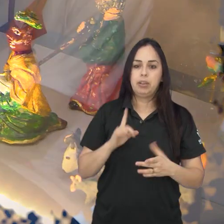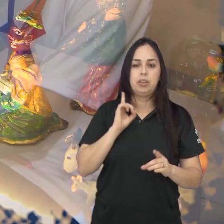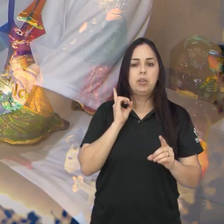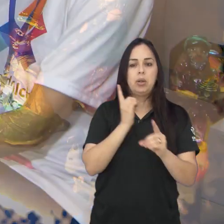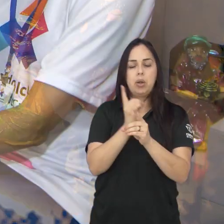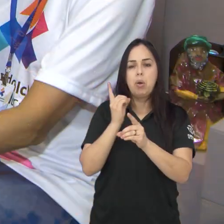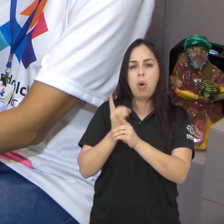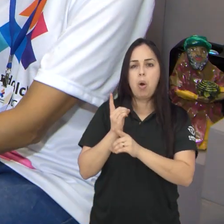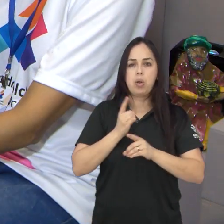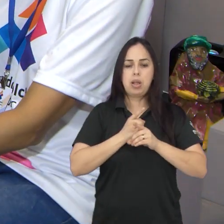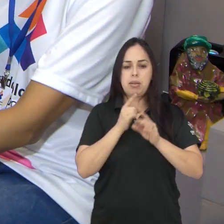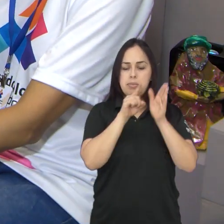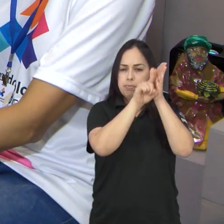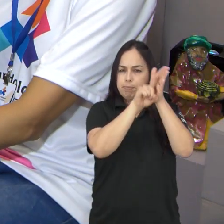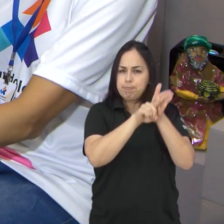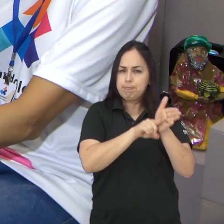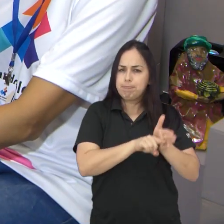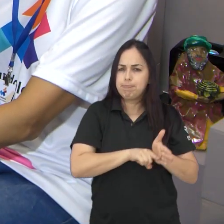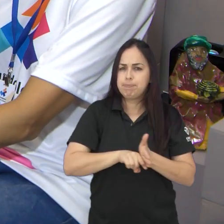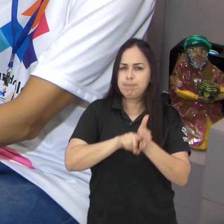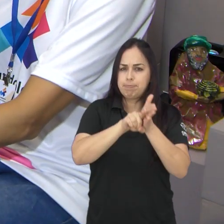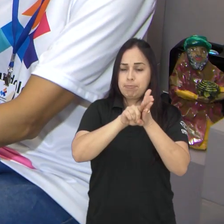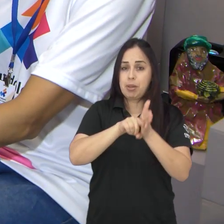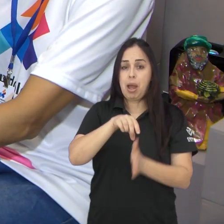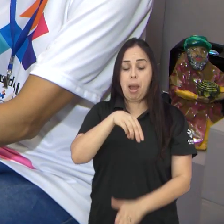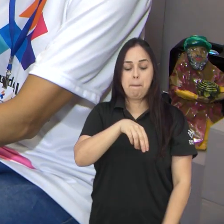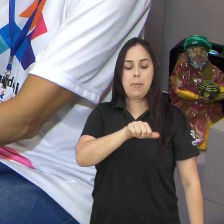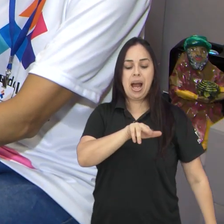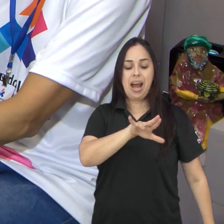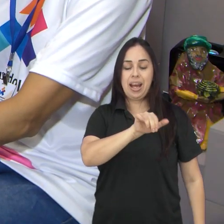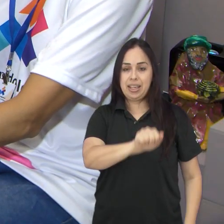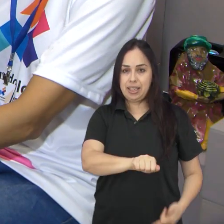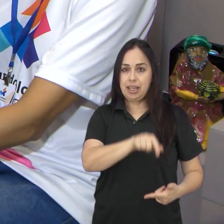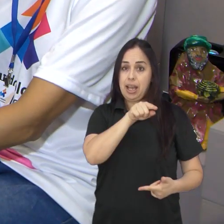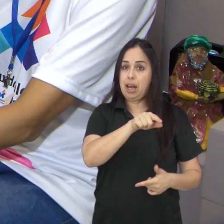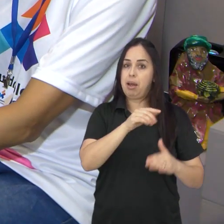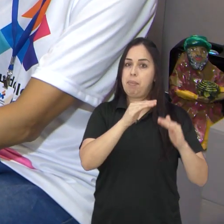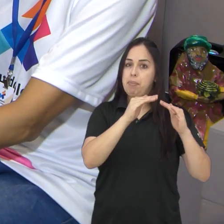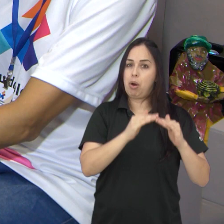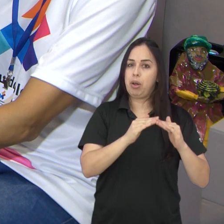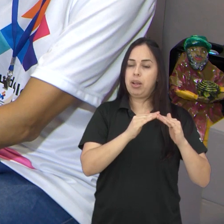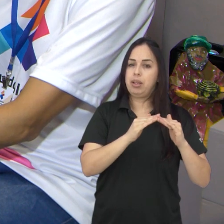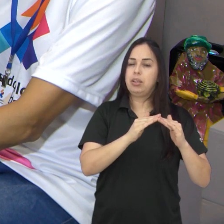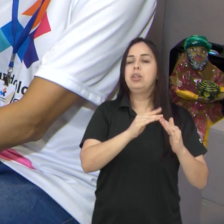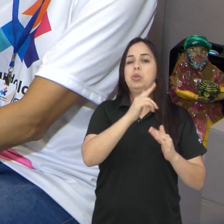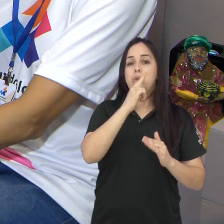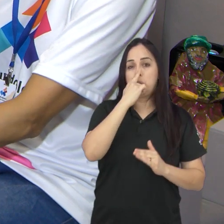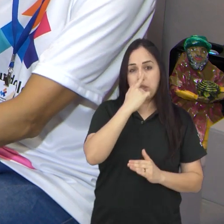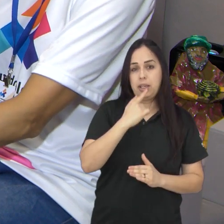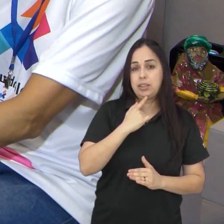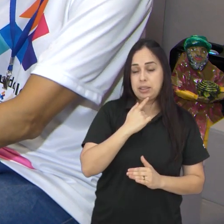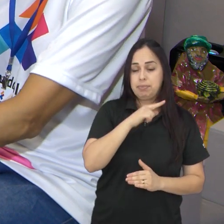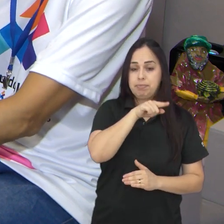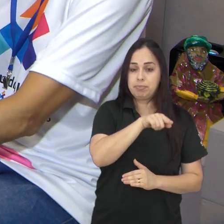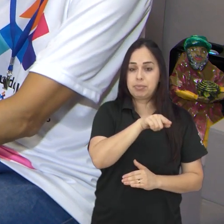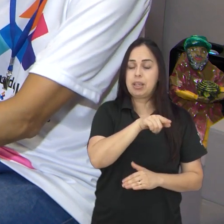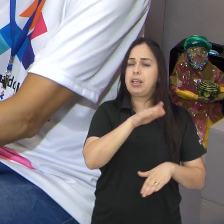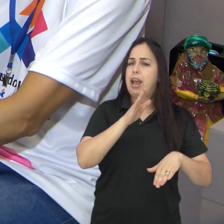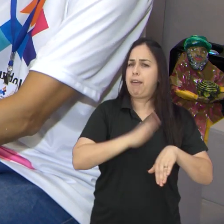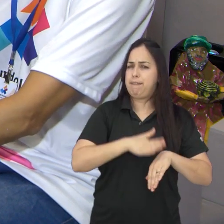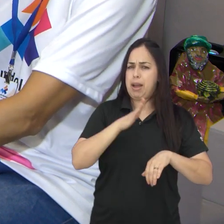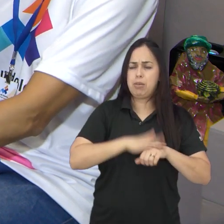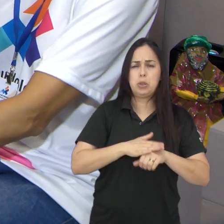E aí, então, nós encontramos, né, nesse trabalho de pesquisa de campo, a dona Maria Bernadette, que ela mora no Jardim da